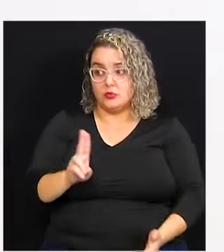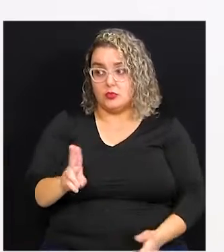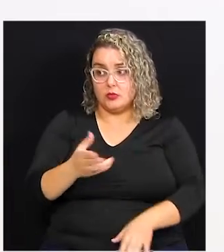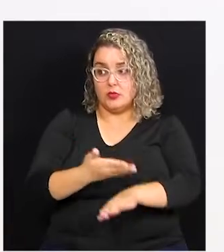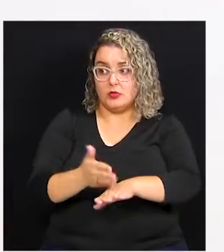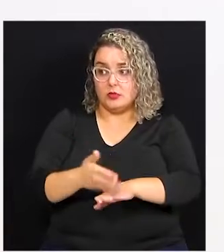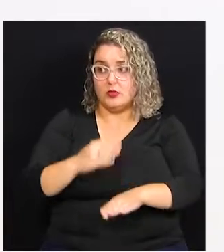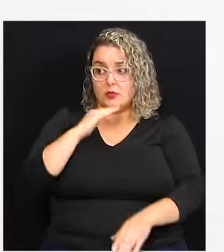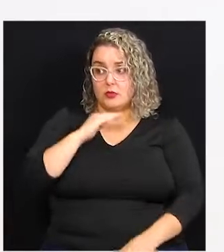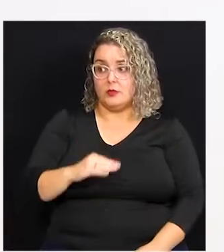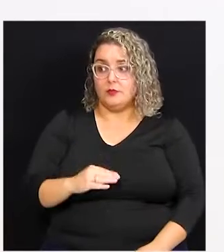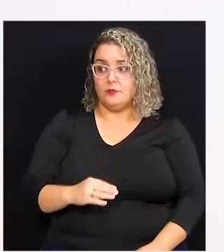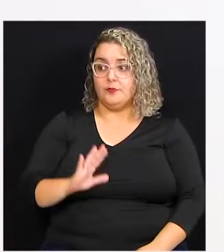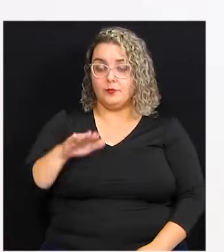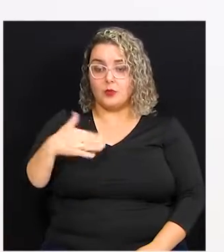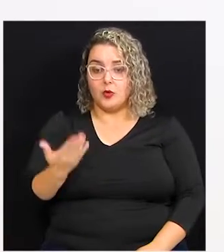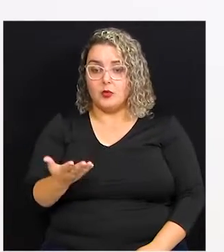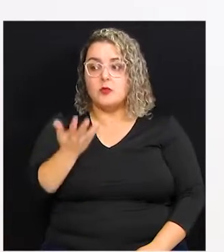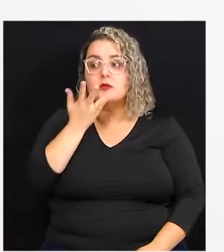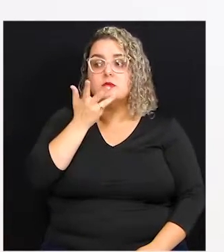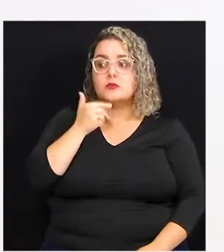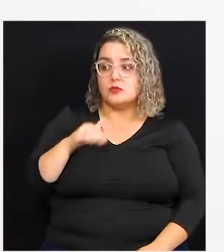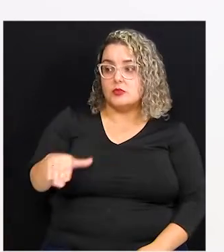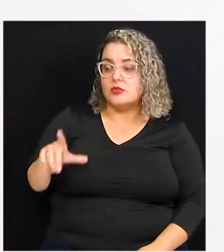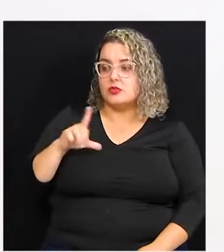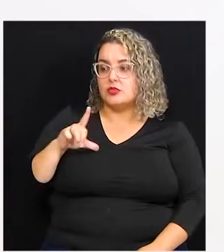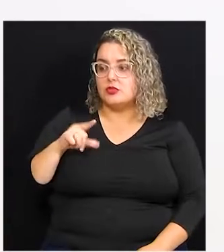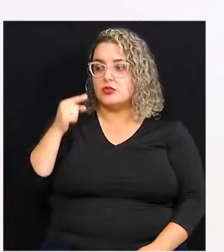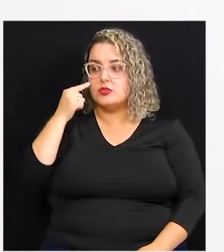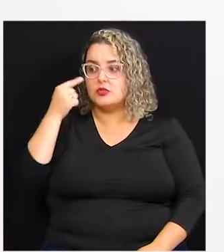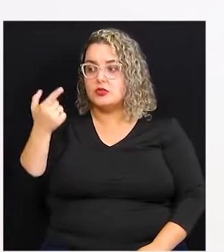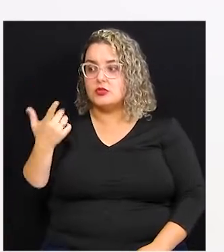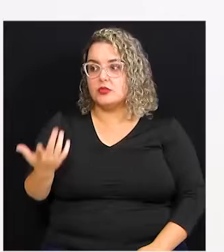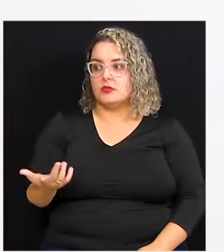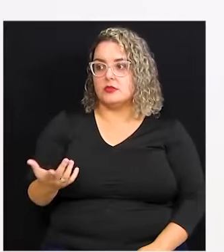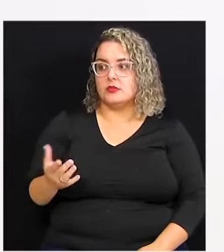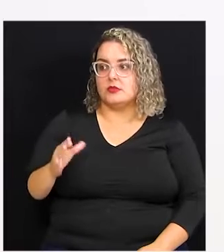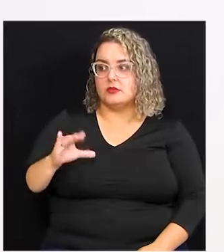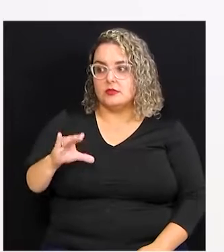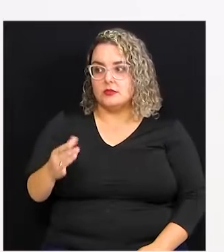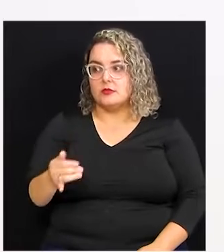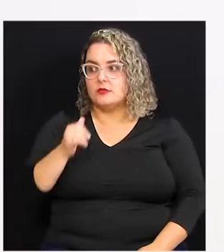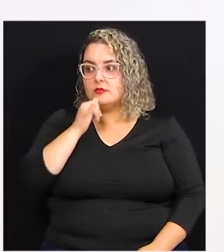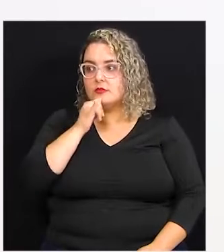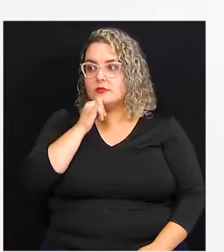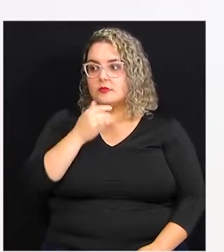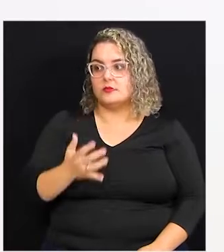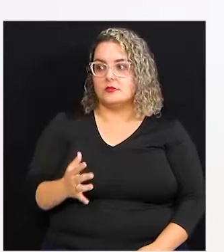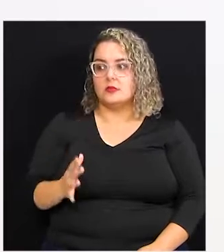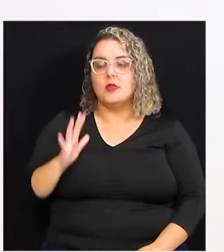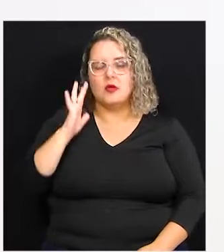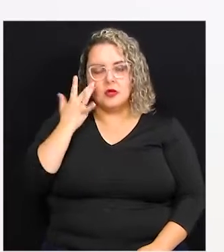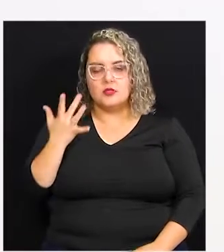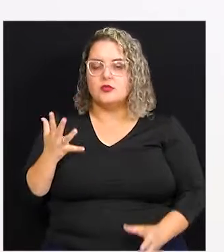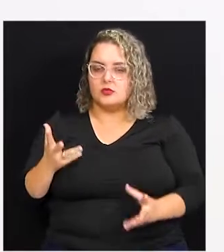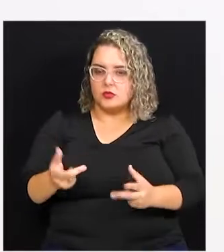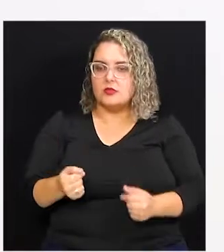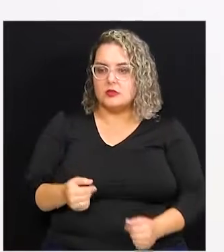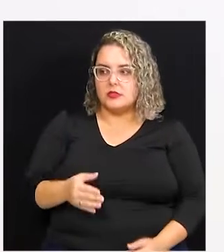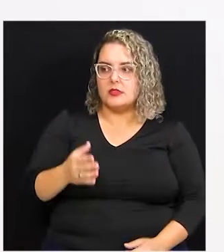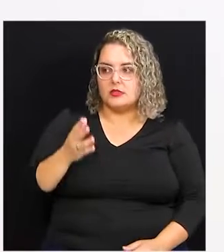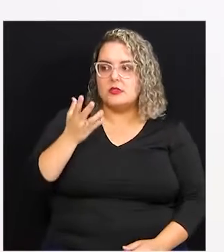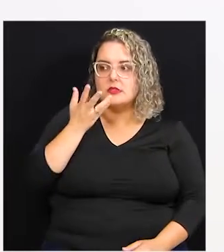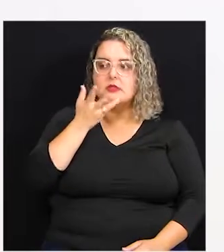conseguir aplicá-las na parte da tarde. E quando você era criança, você tinha ideia de um dia se tornar um cientista, por exemplo? Não? Acho que toda criança